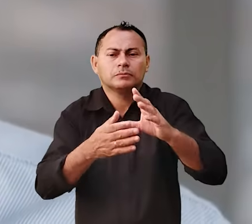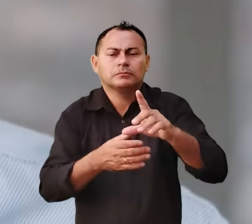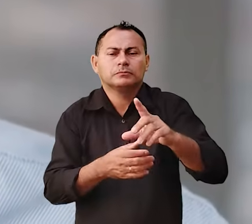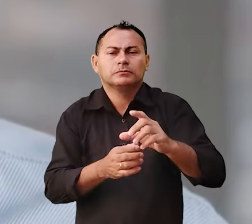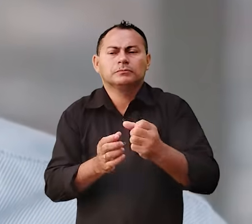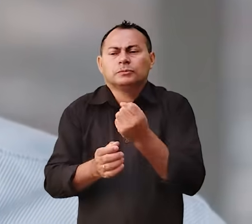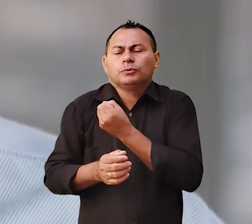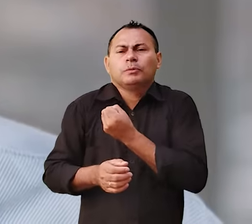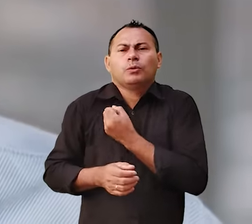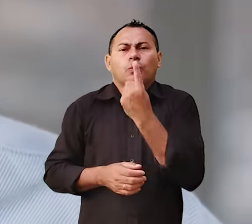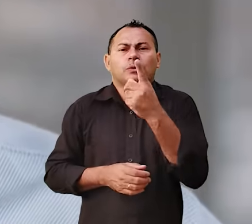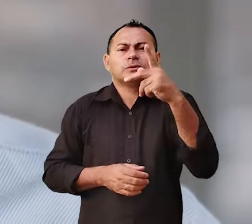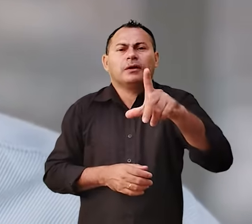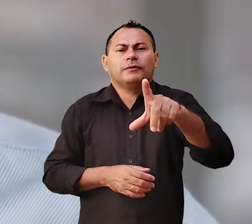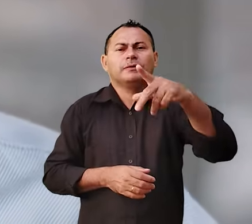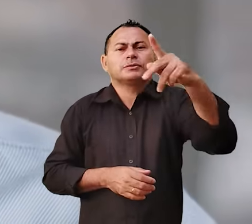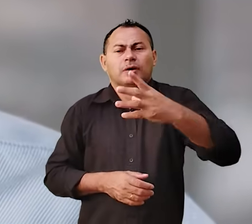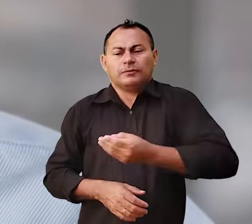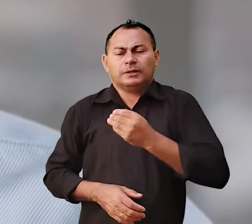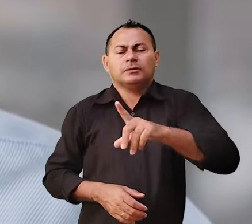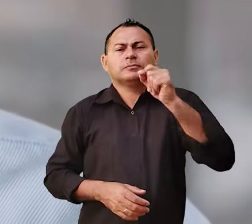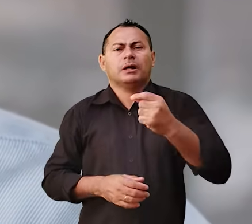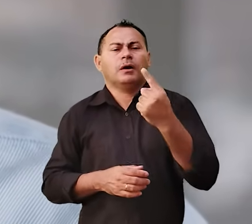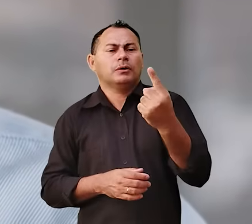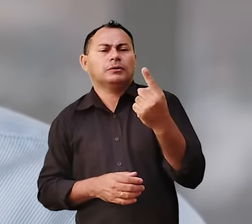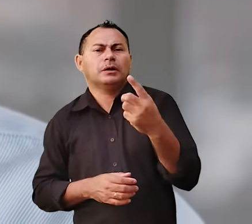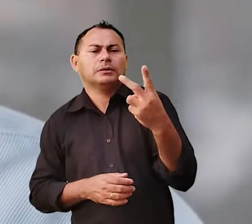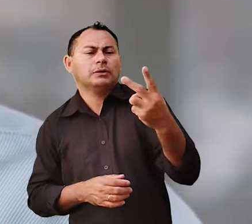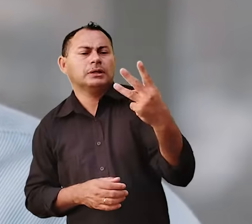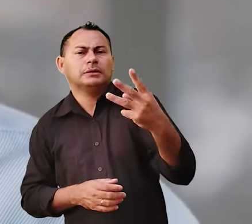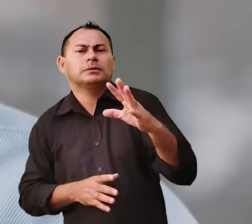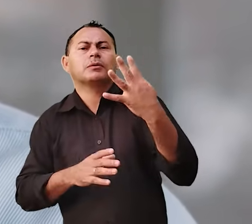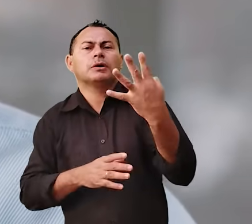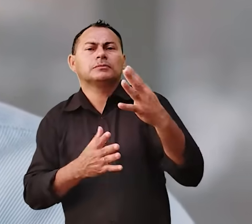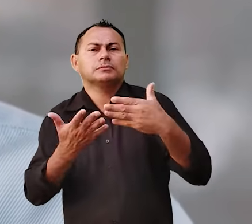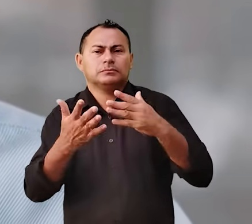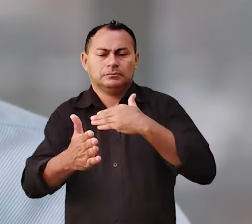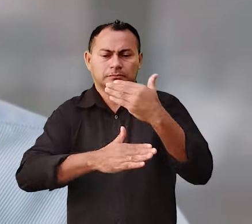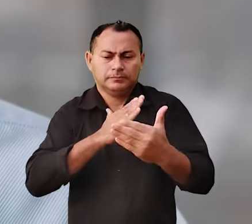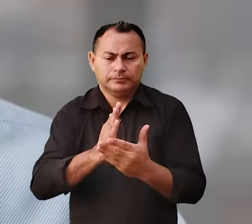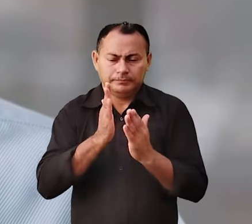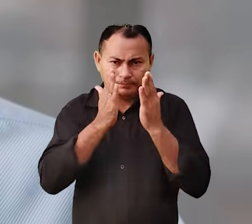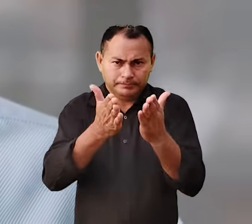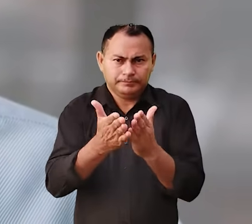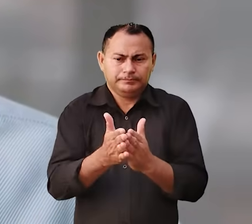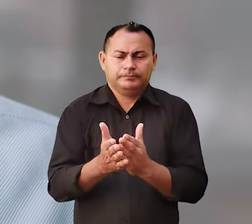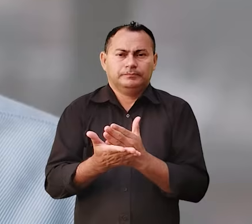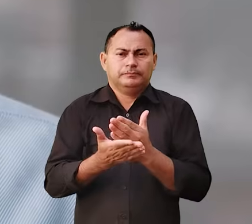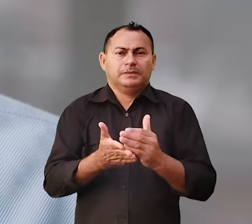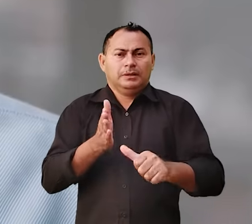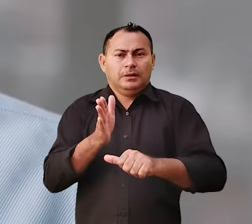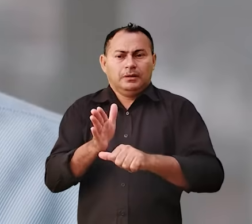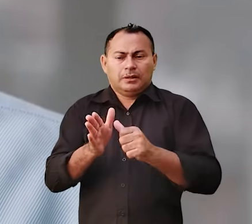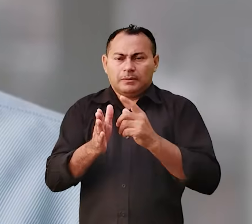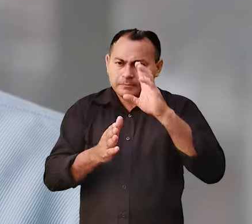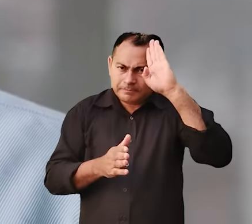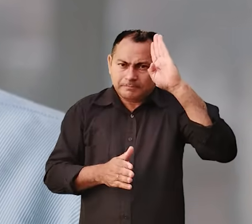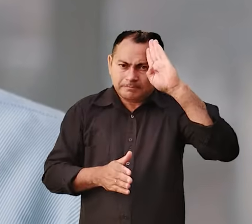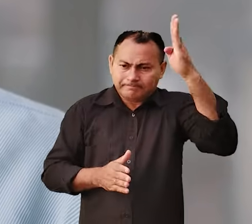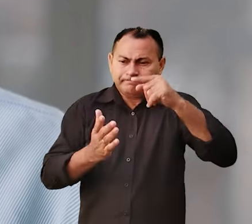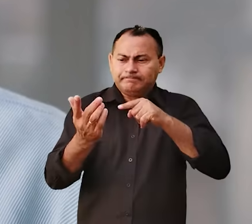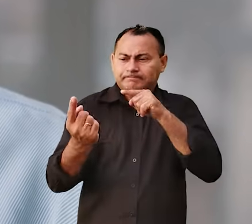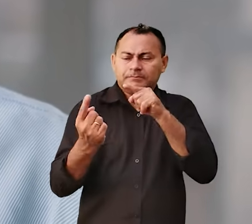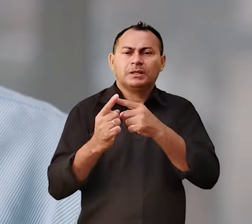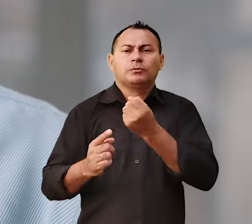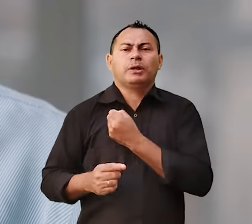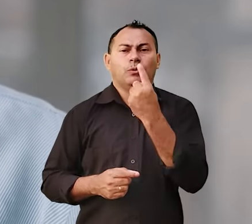é a prioridade número 1 em sua vida, hein? E a 2, e a 3, e a 4? Todas devem ser estabelecidas a partir da